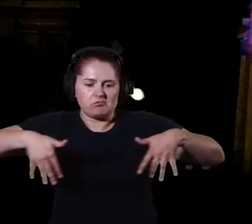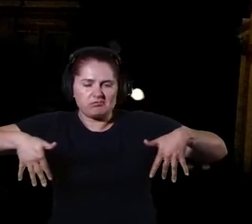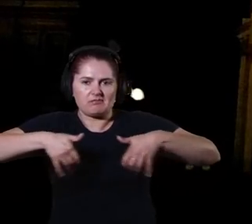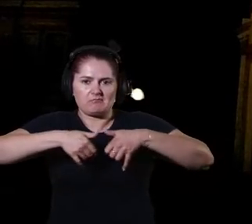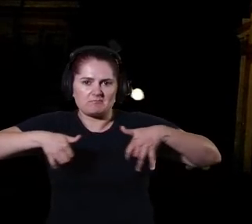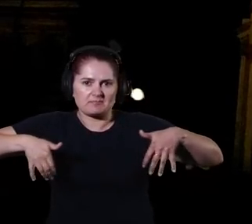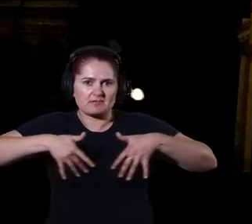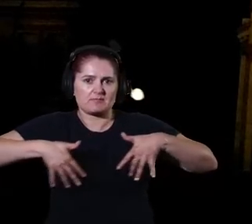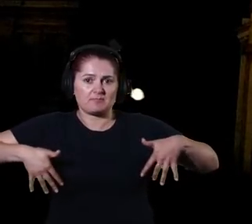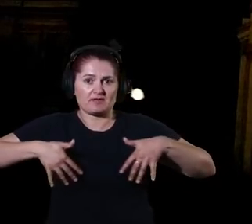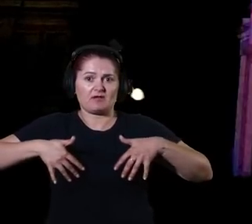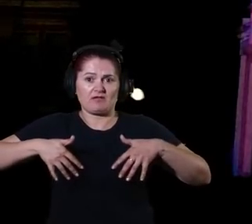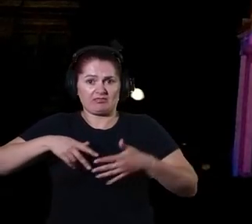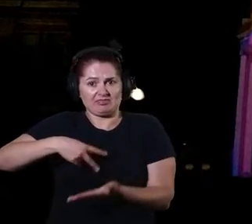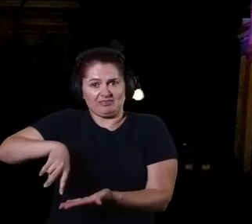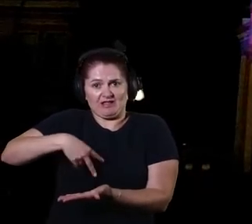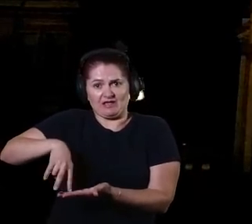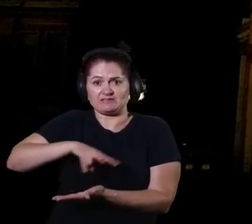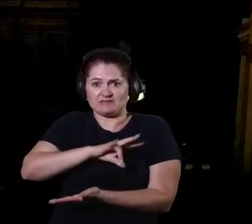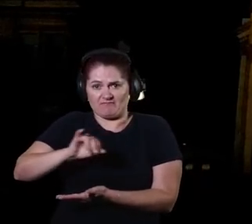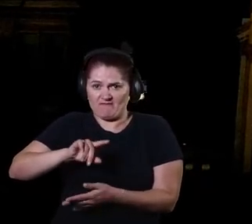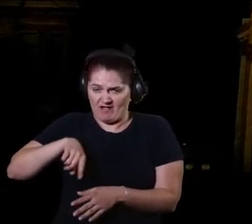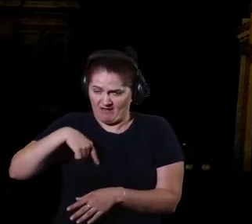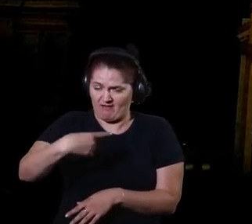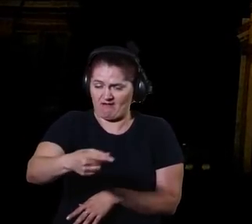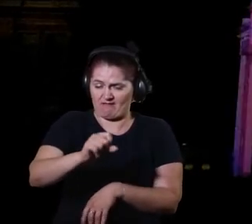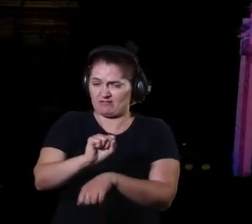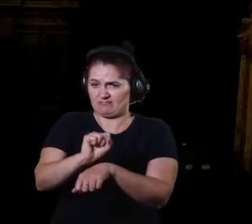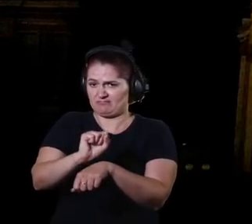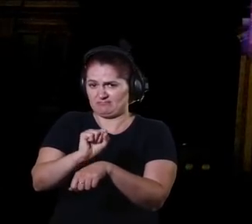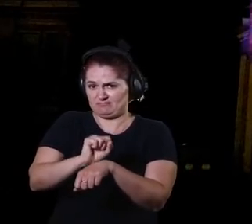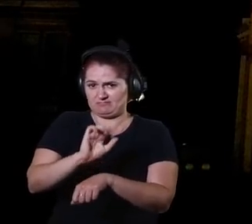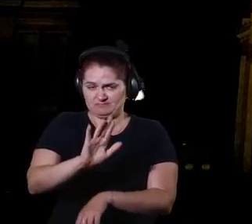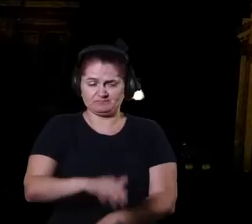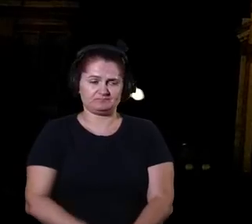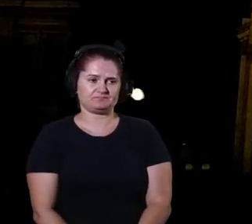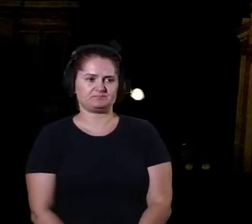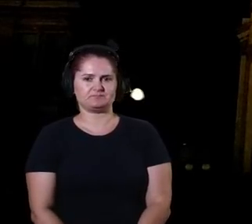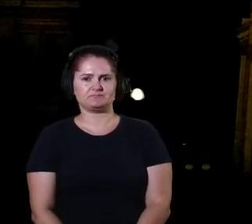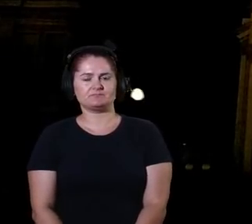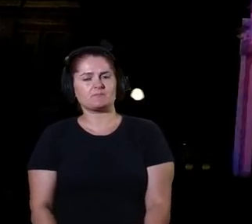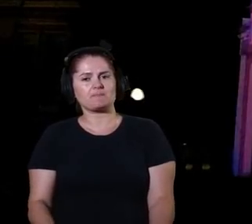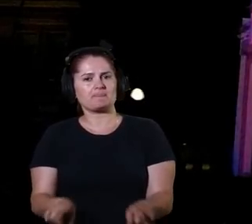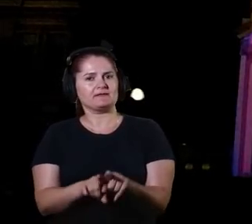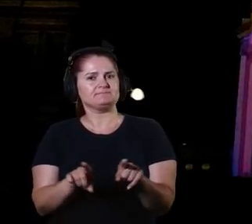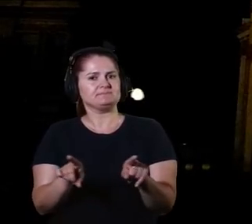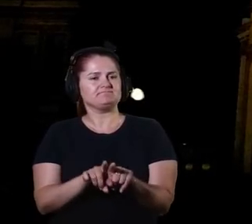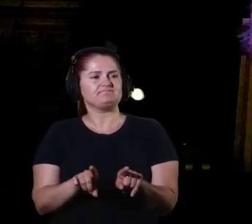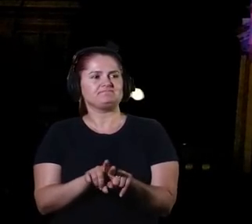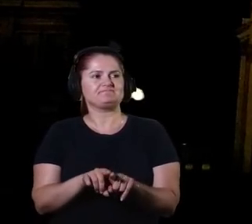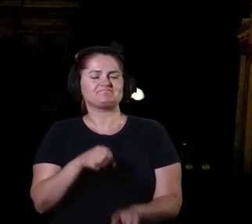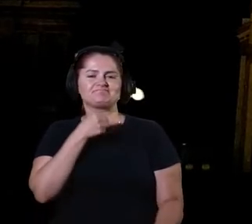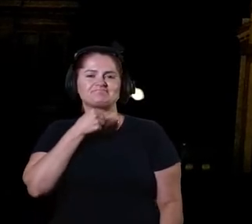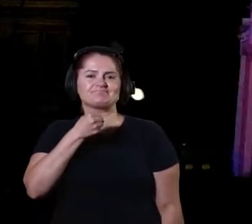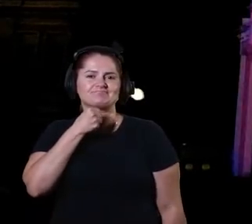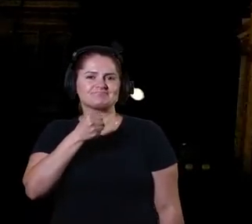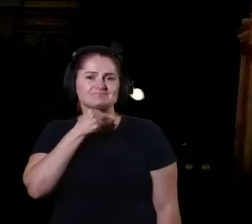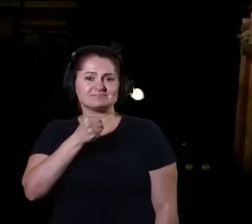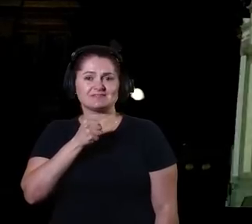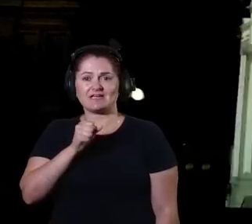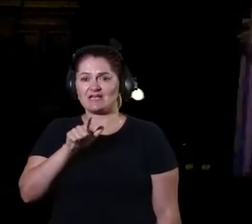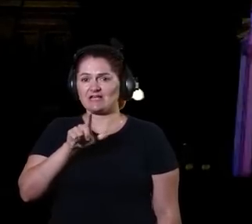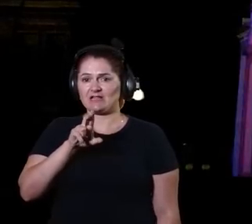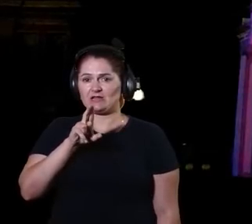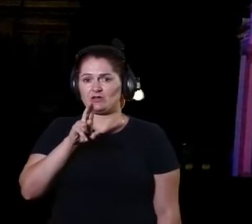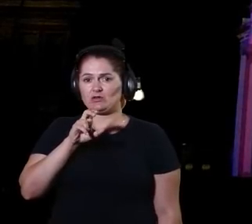mais dança na Sinimbu daqui a pouco. Os registros da reportagem de Luciana